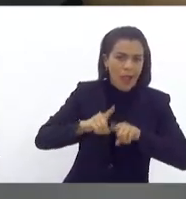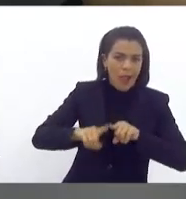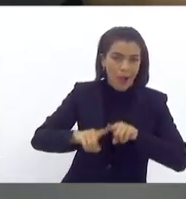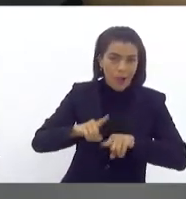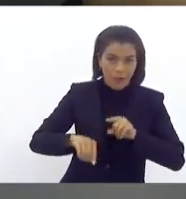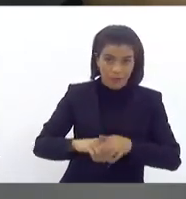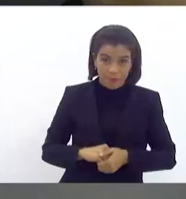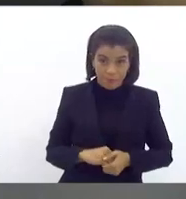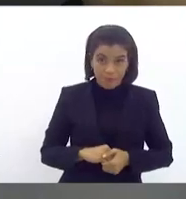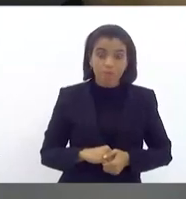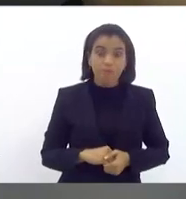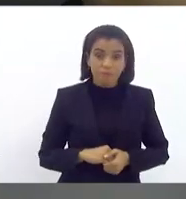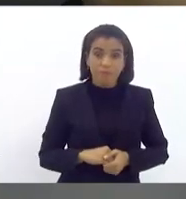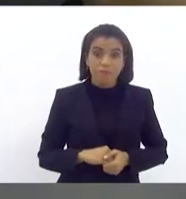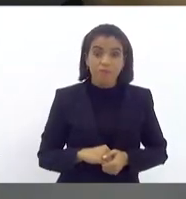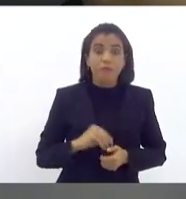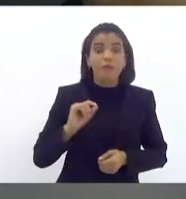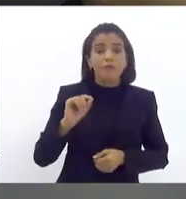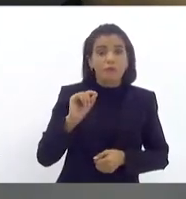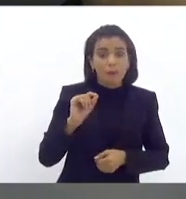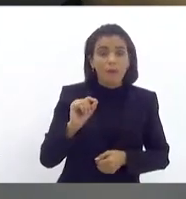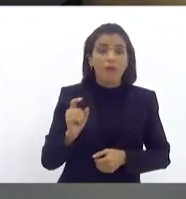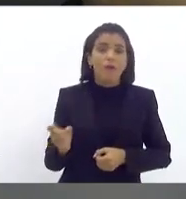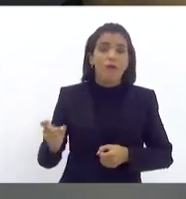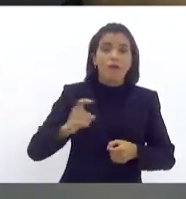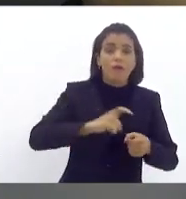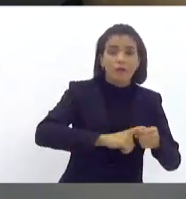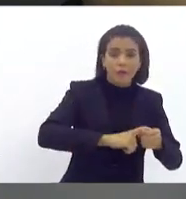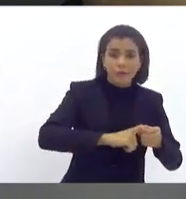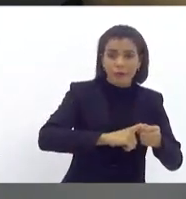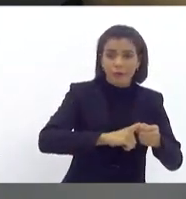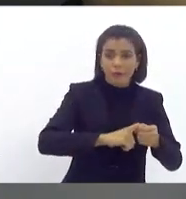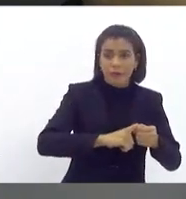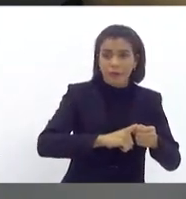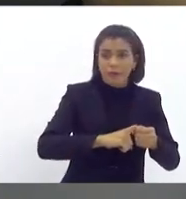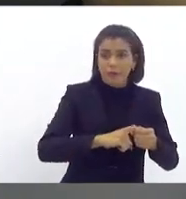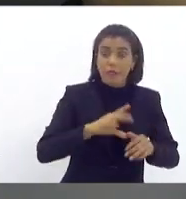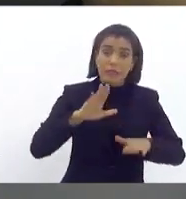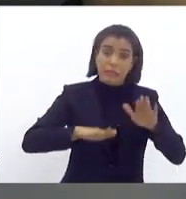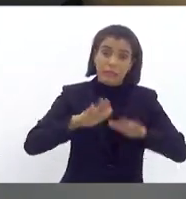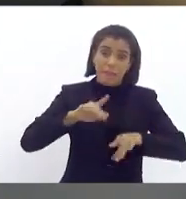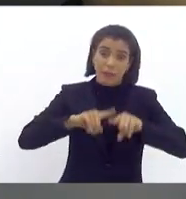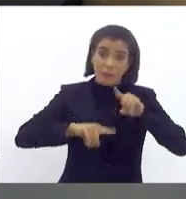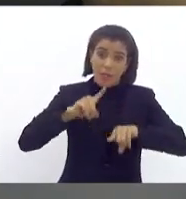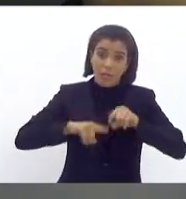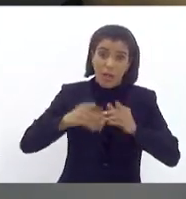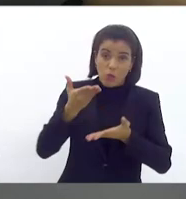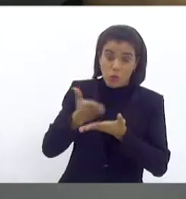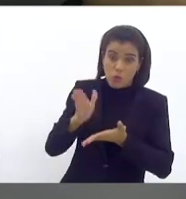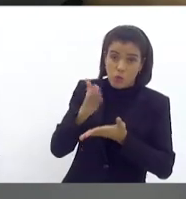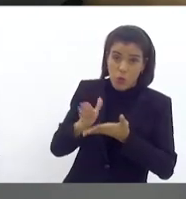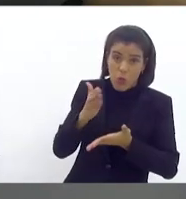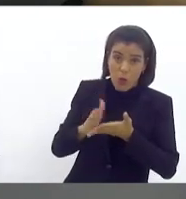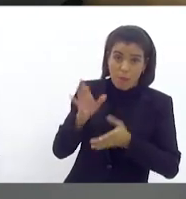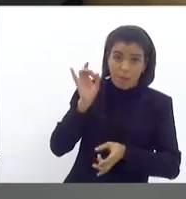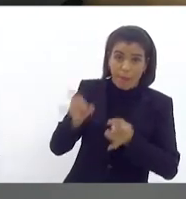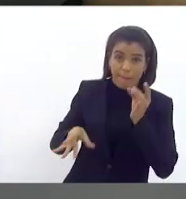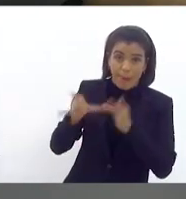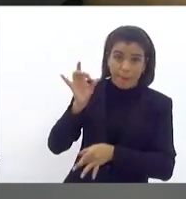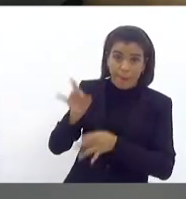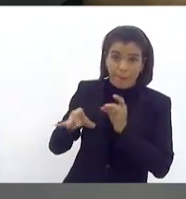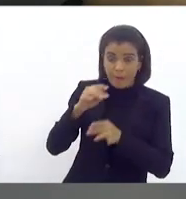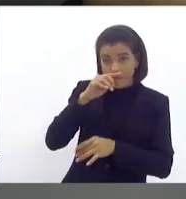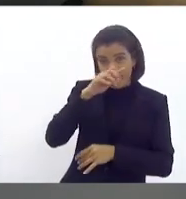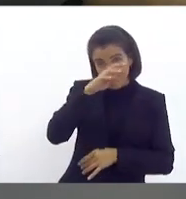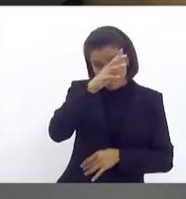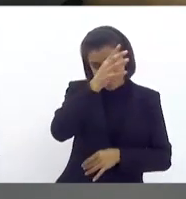em tirar esse resíduo do lixo e levar de volta para o circuito. A depender do resíduo. Não, o poder público, eu estou dizendo. O poder público as tem